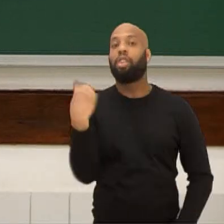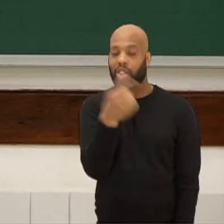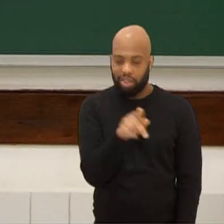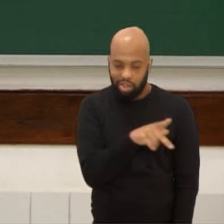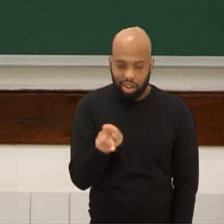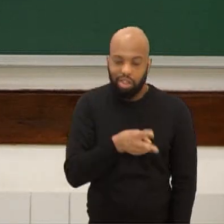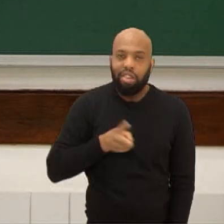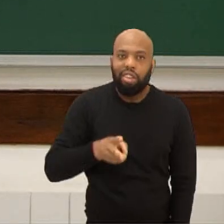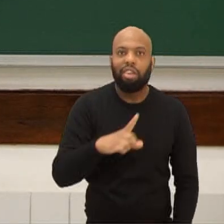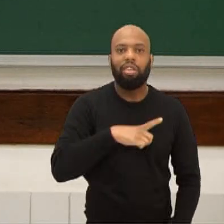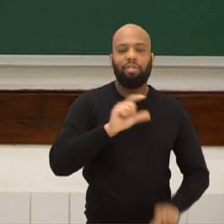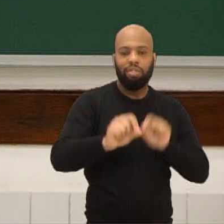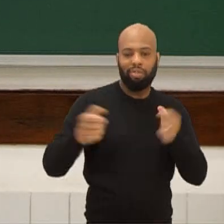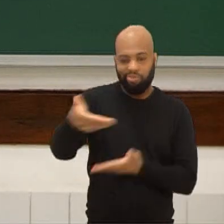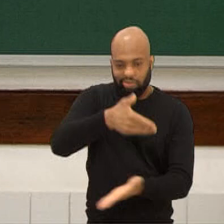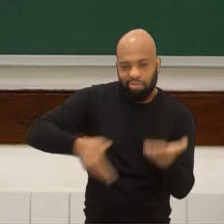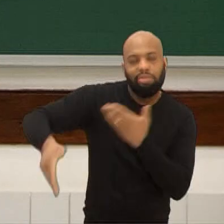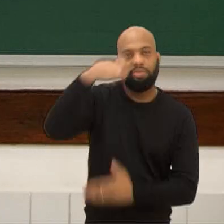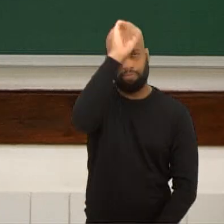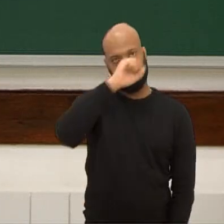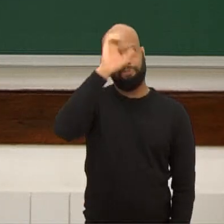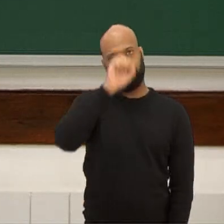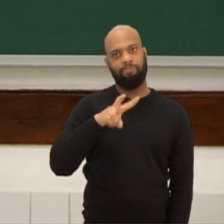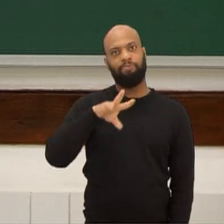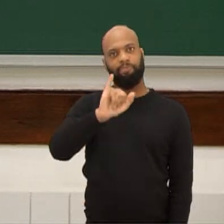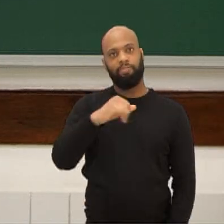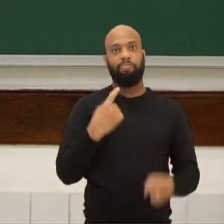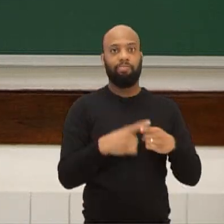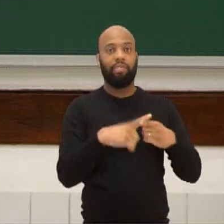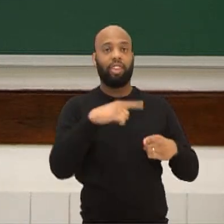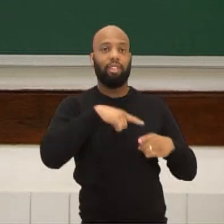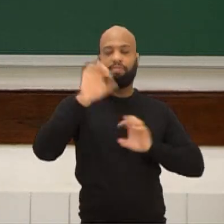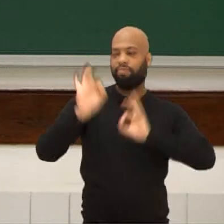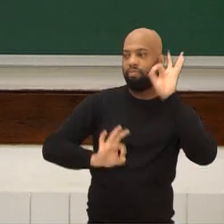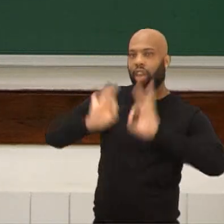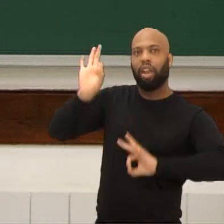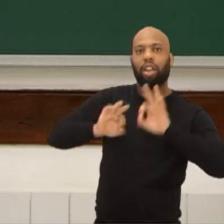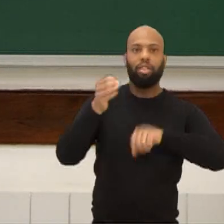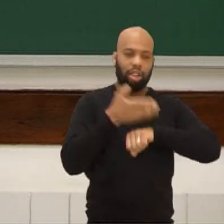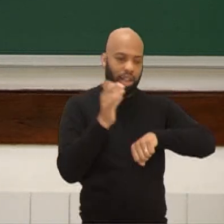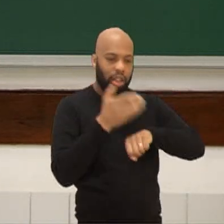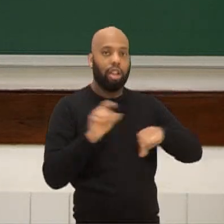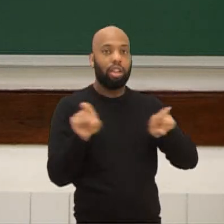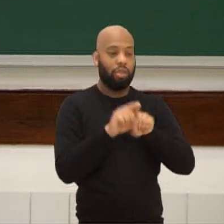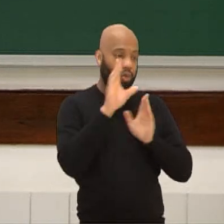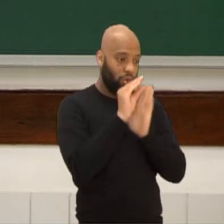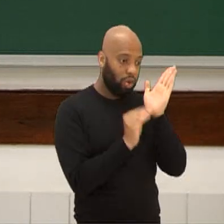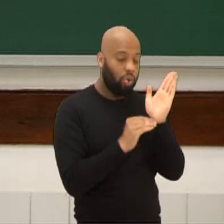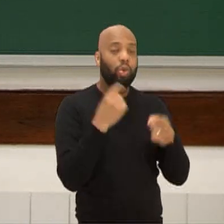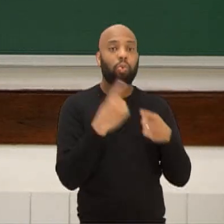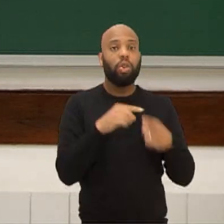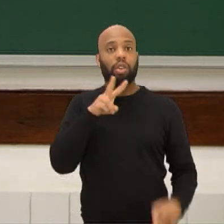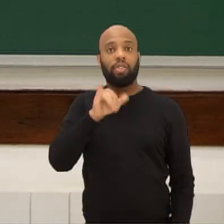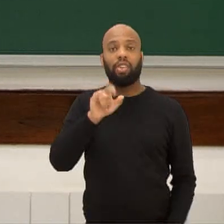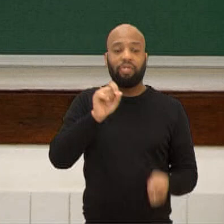de mediar essa aprendizagem para vocês. Então, a gente vai montar uma prática, vai montar um conteúdo, uma aula, que